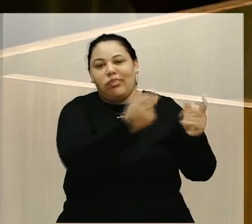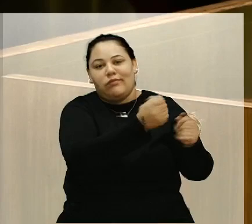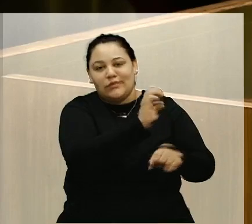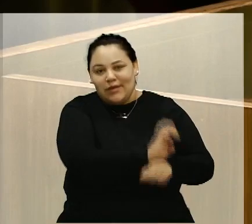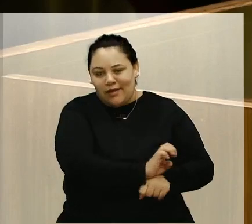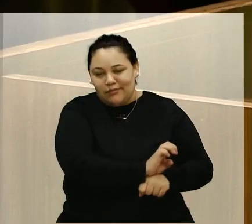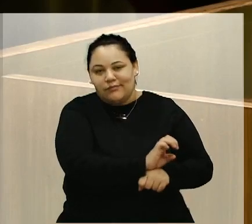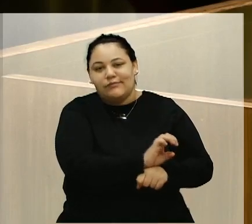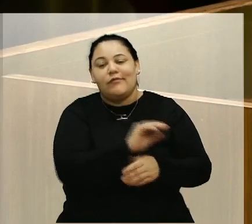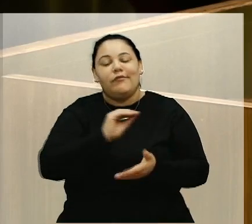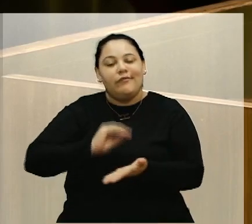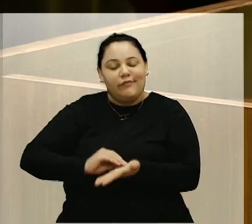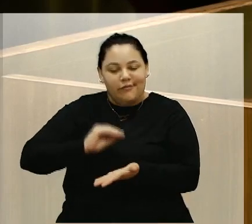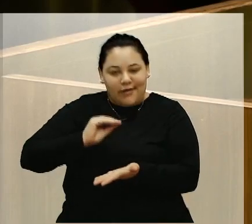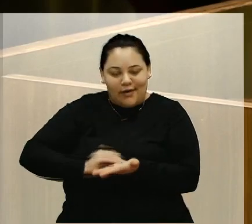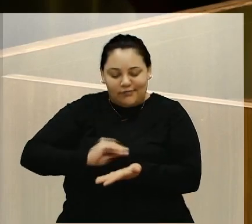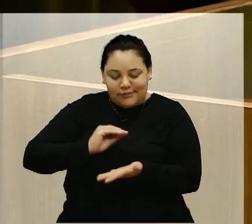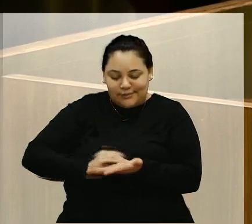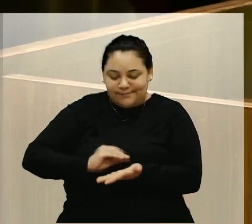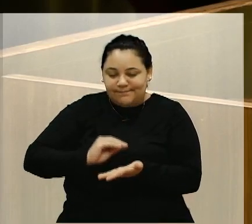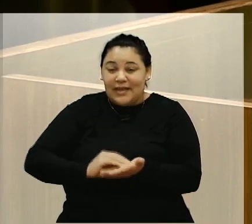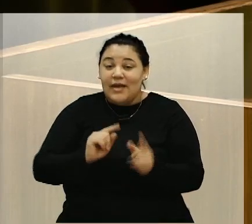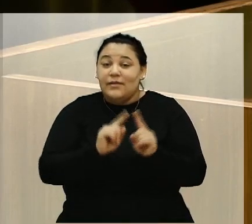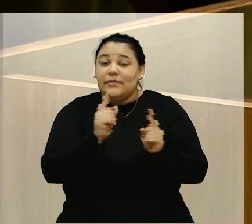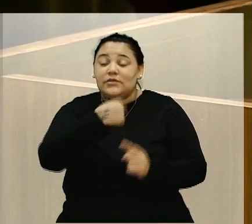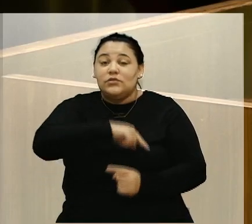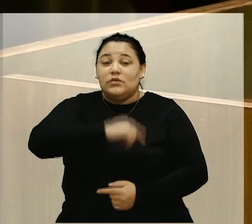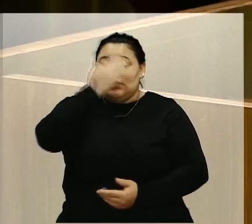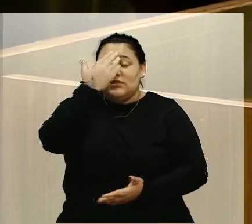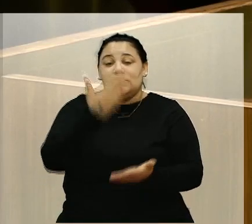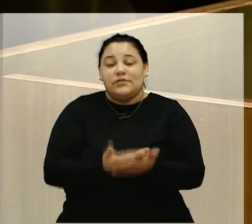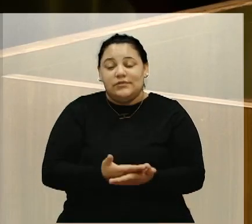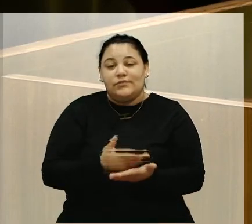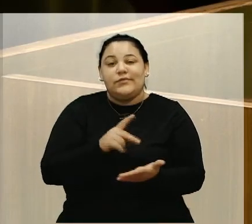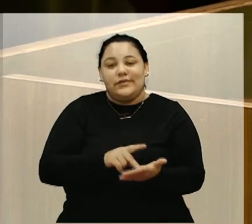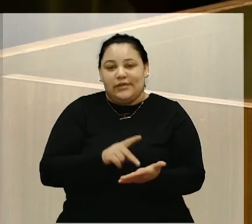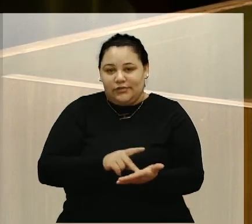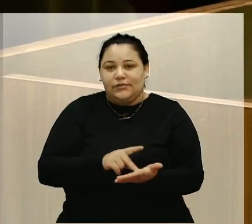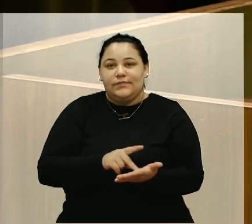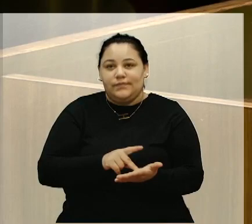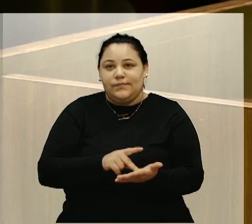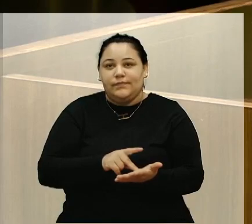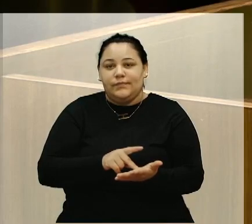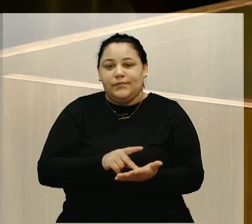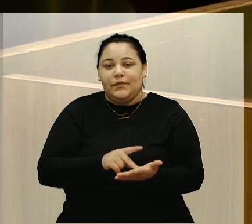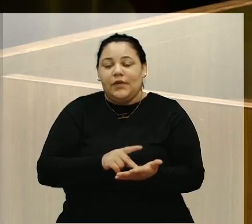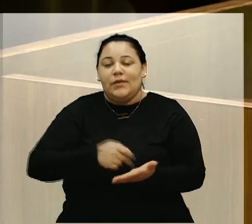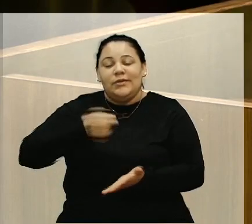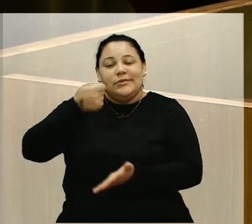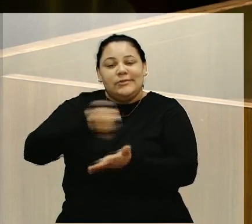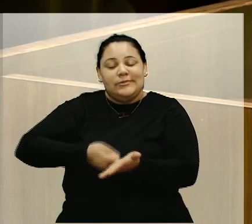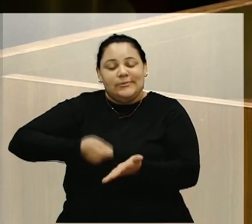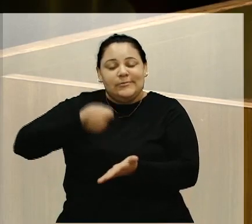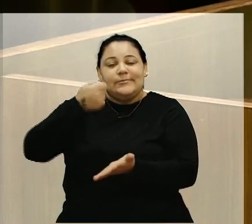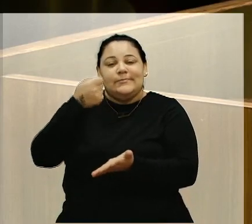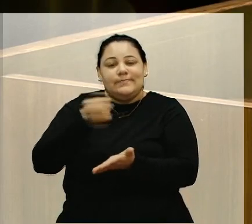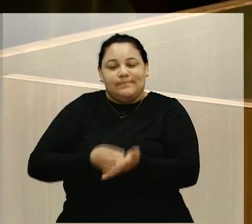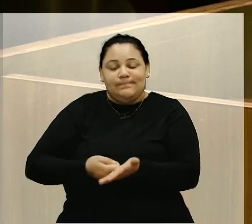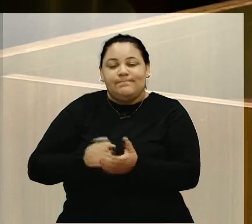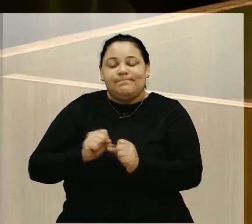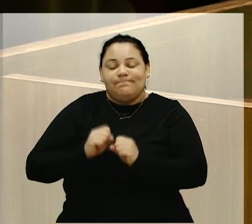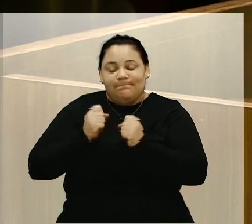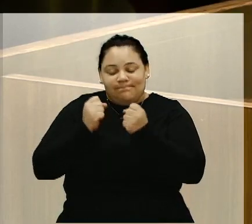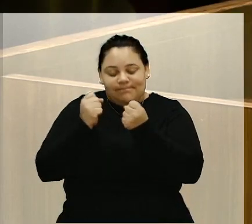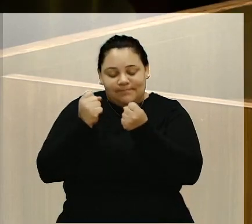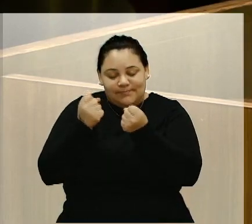muita coisa ainda, mas nós acreditamos que a partir disso, com persistência, com